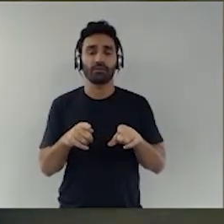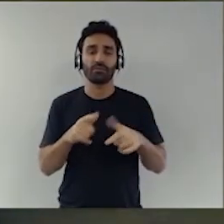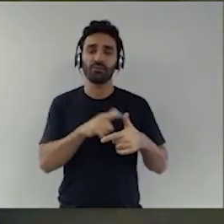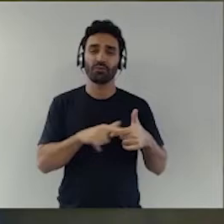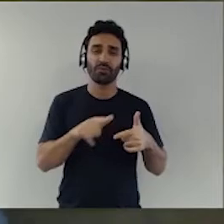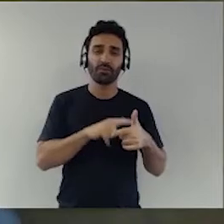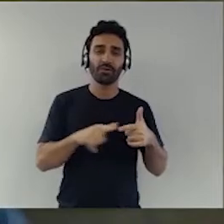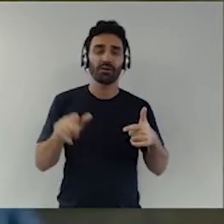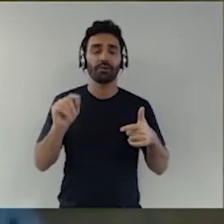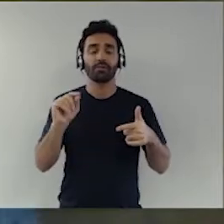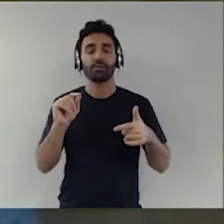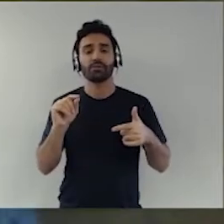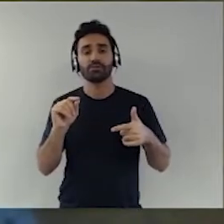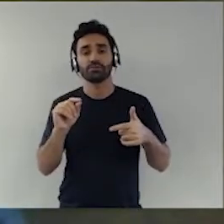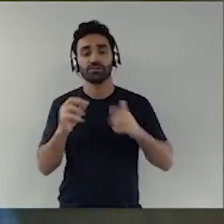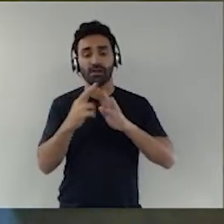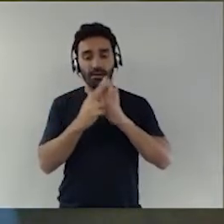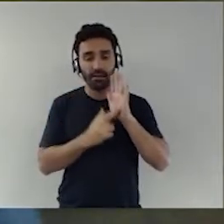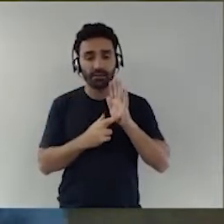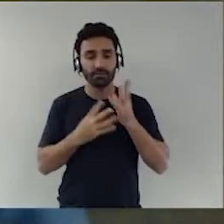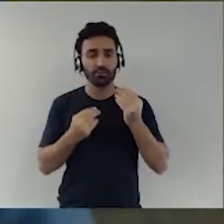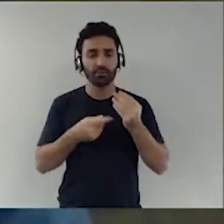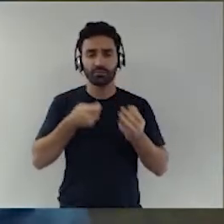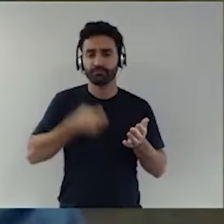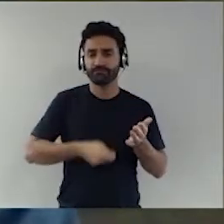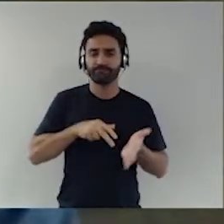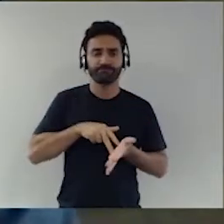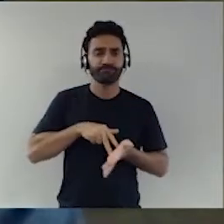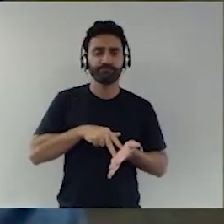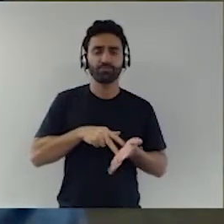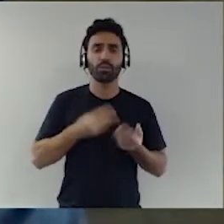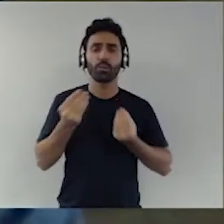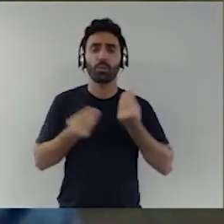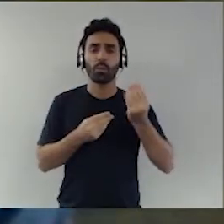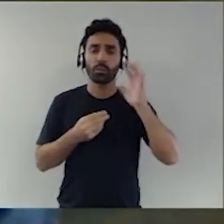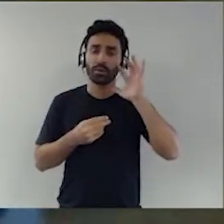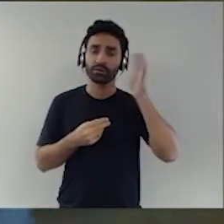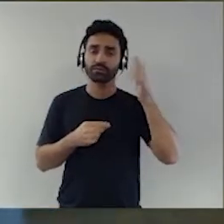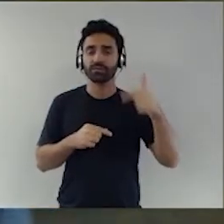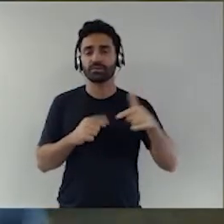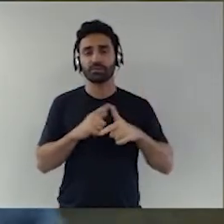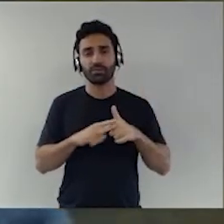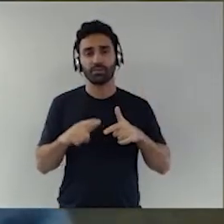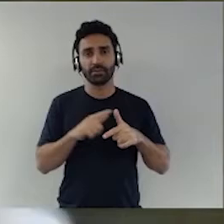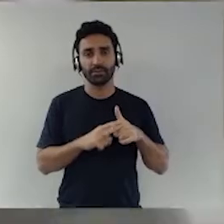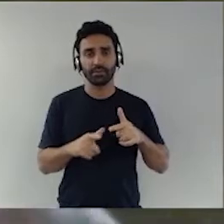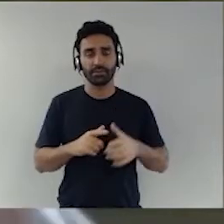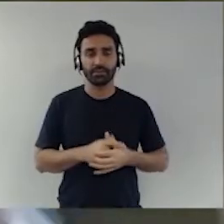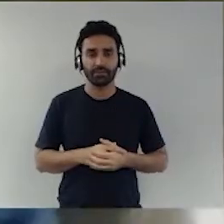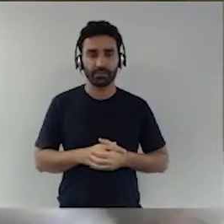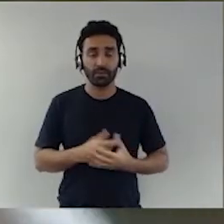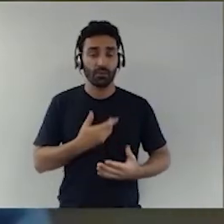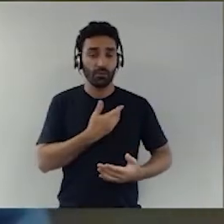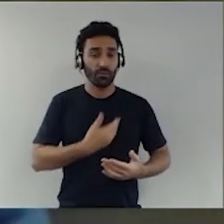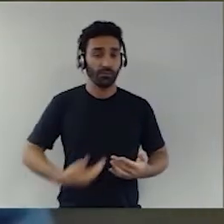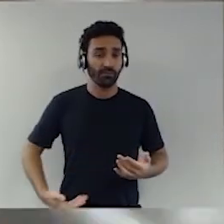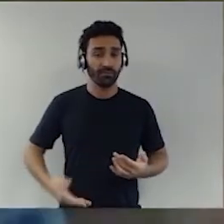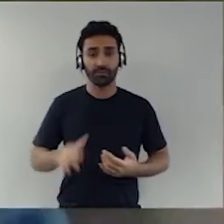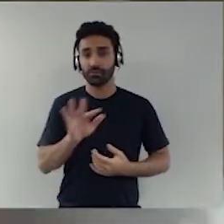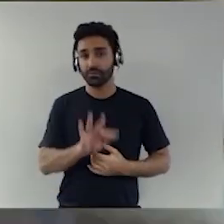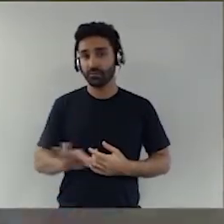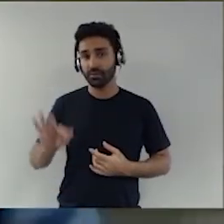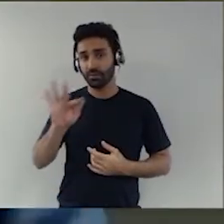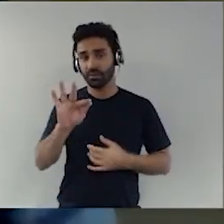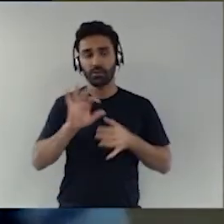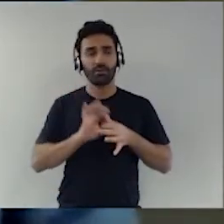mais restritivas. Então, como é que se resolveria esse conflito? O governo federal